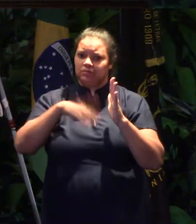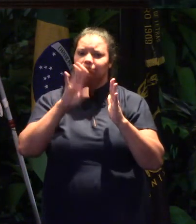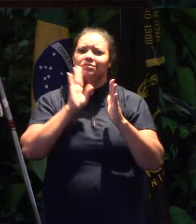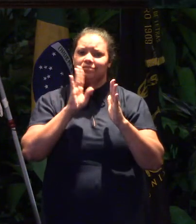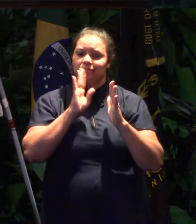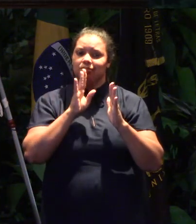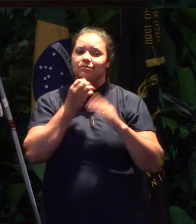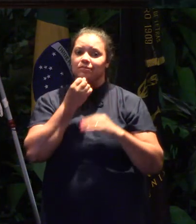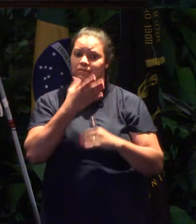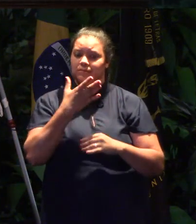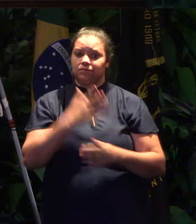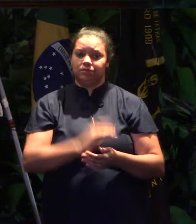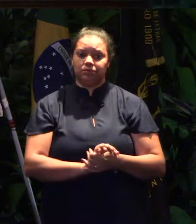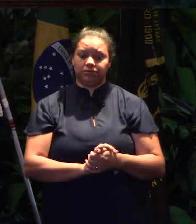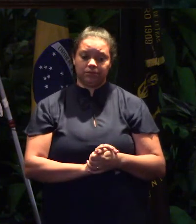acho interessante.